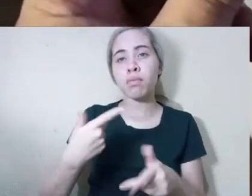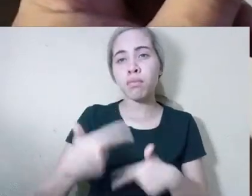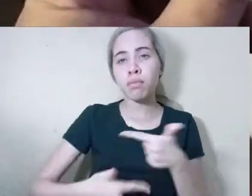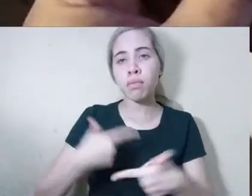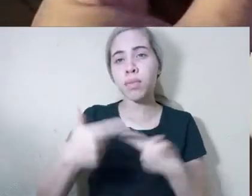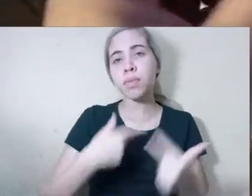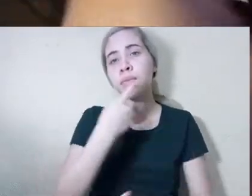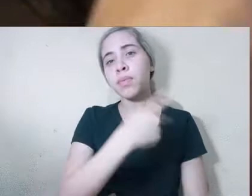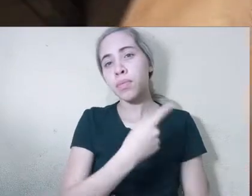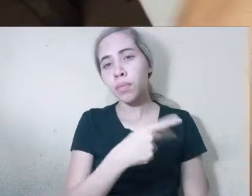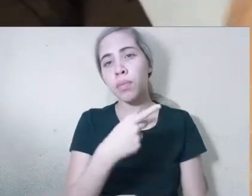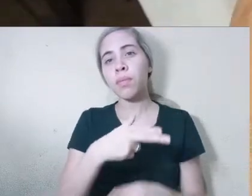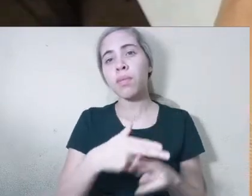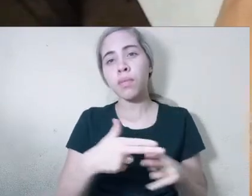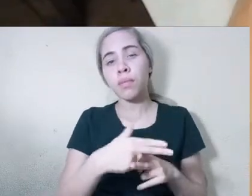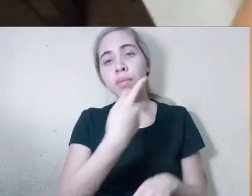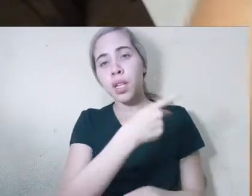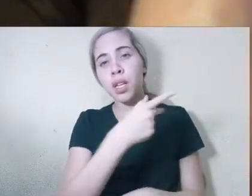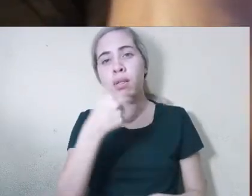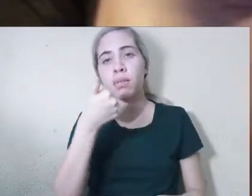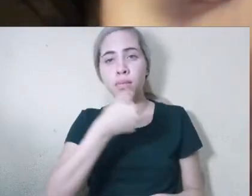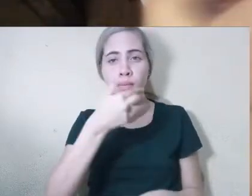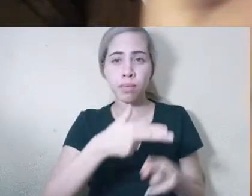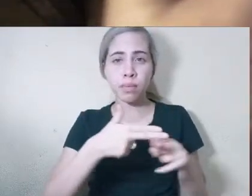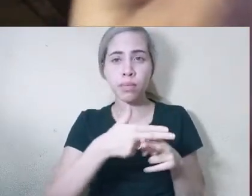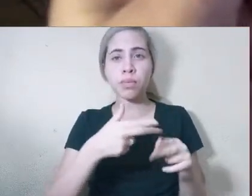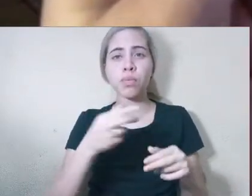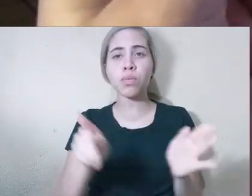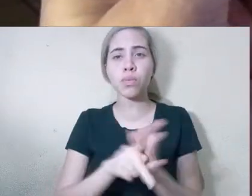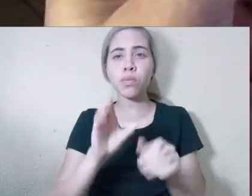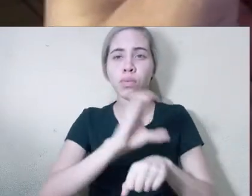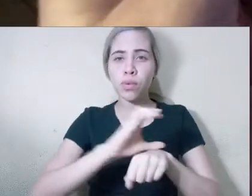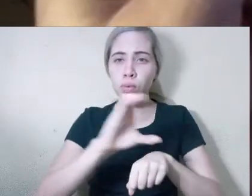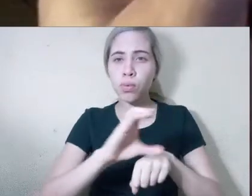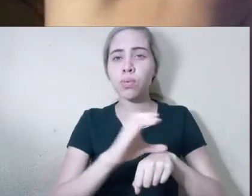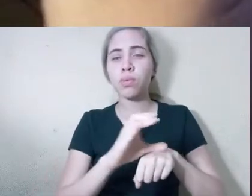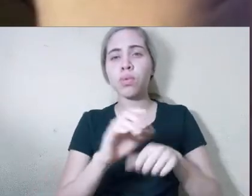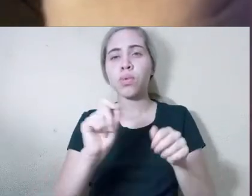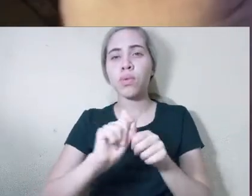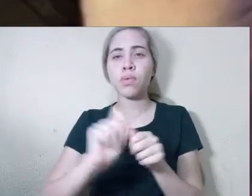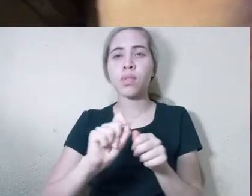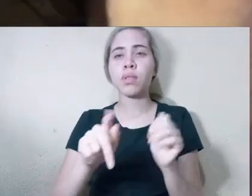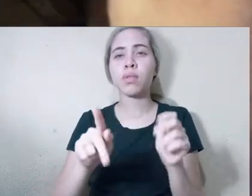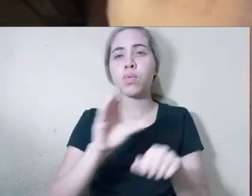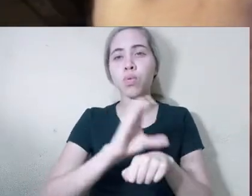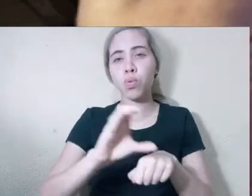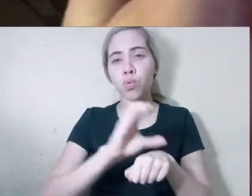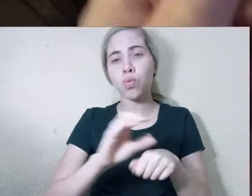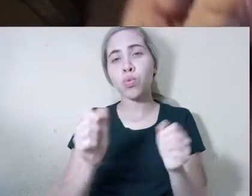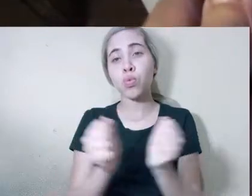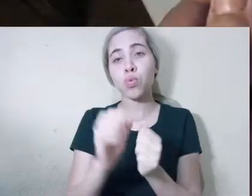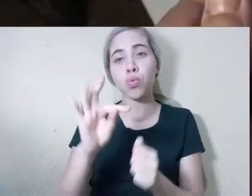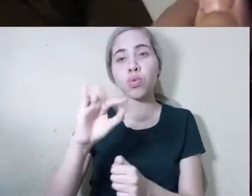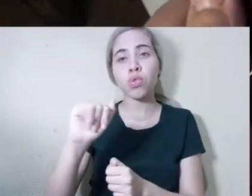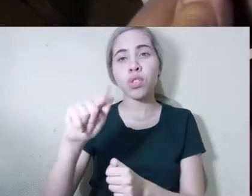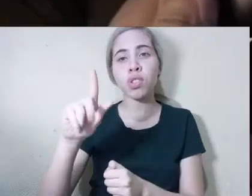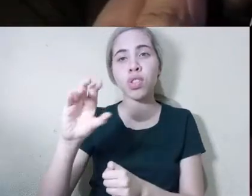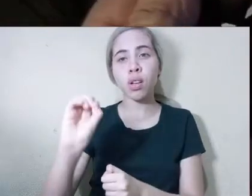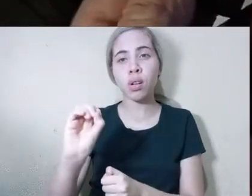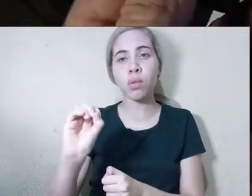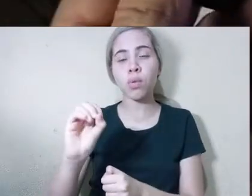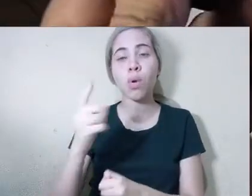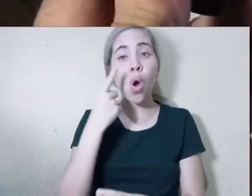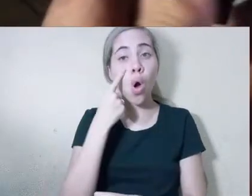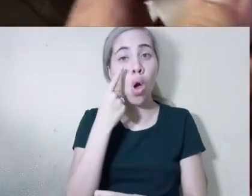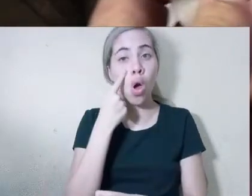dele, tá? Primeira faca, né? Essa foi a faca do curso. A faca que ele fez no curso com o Thiago.